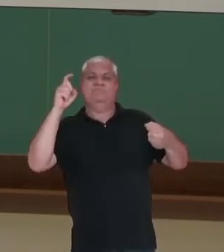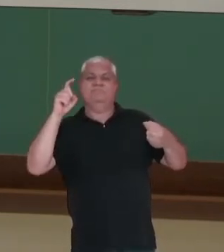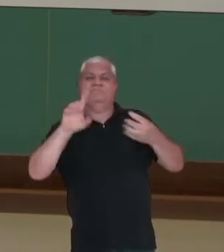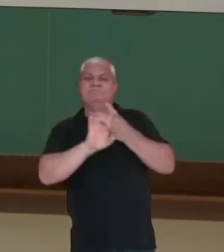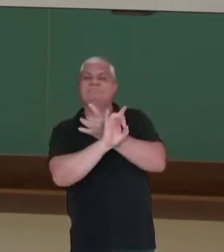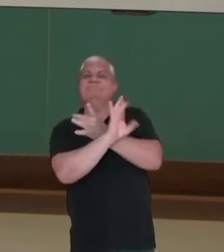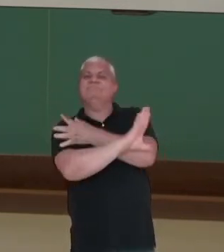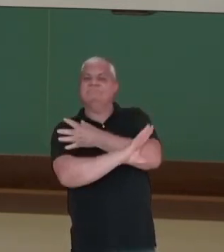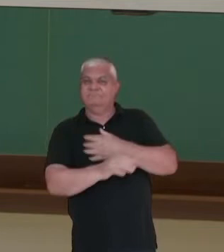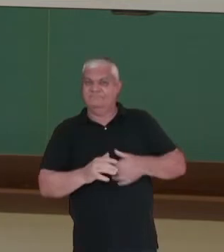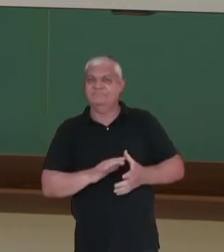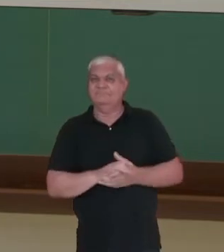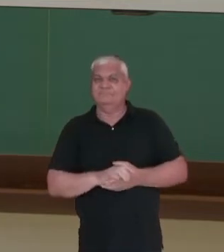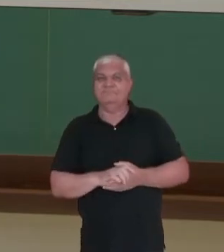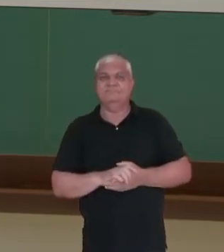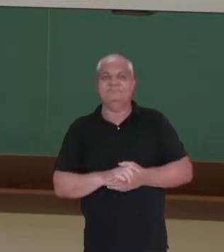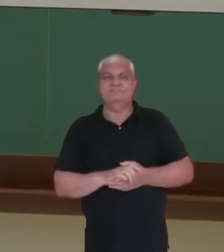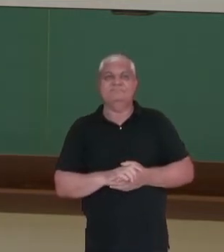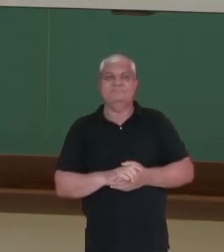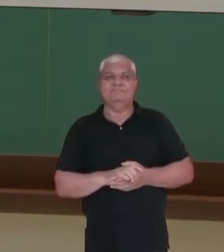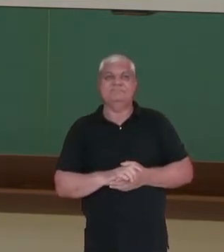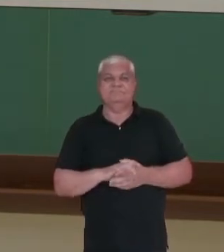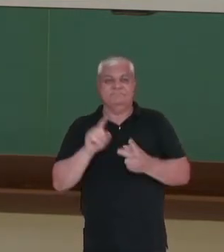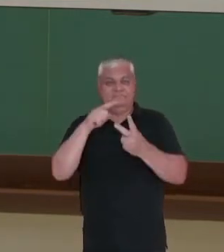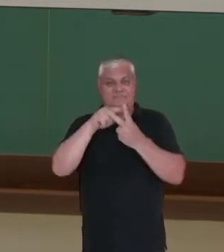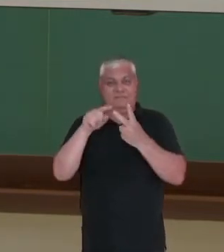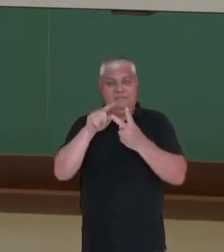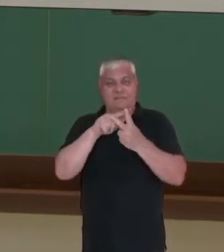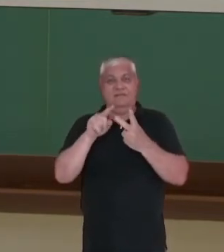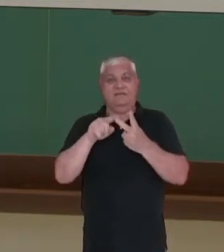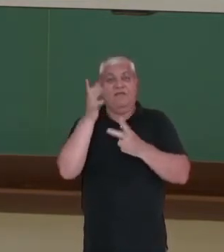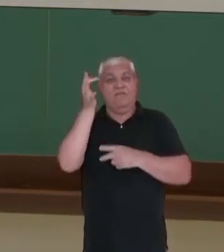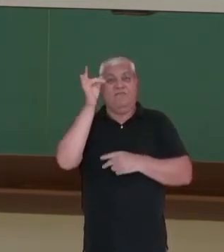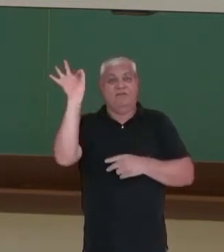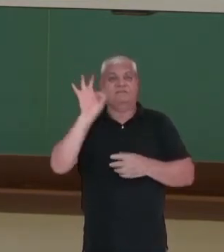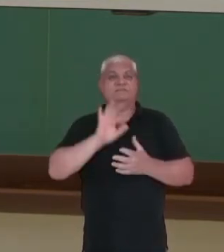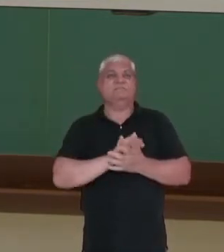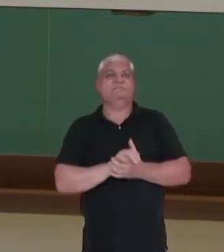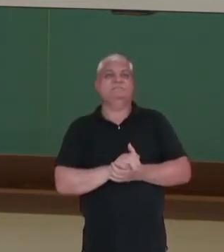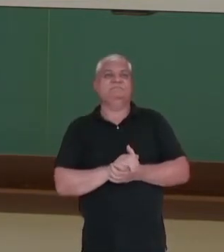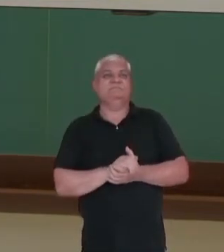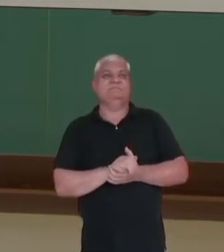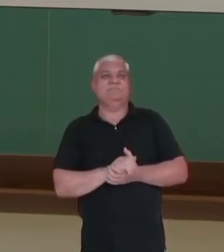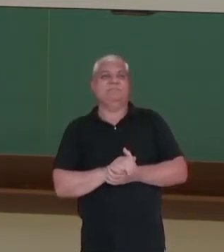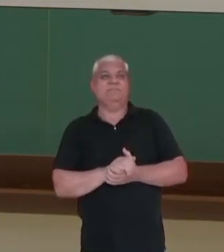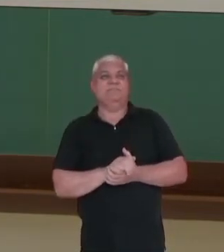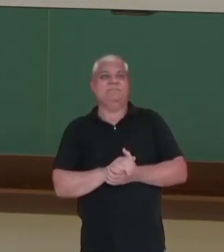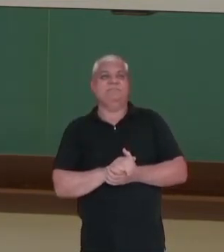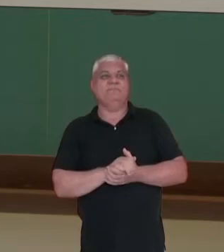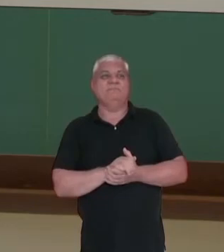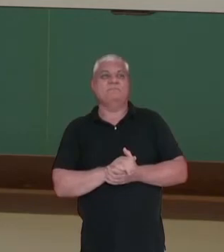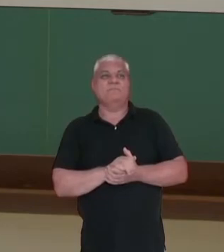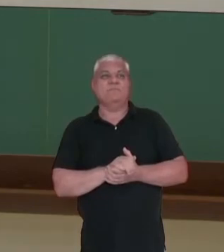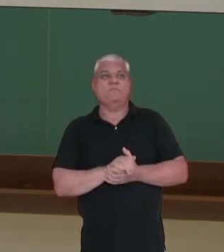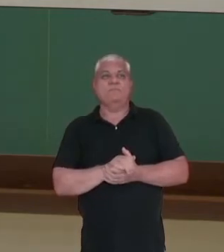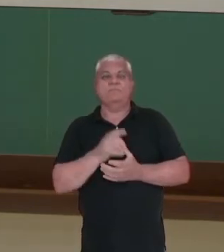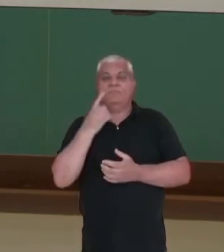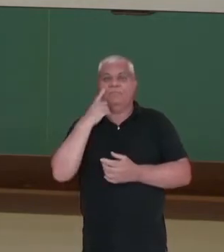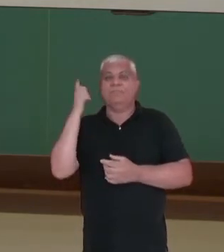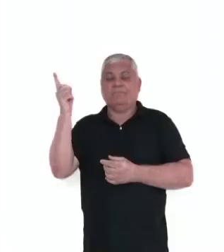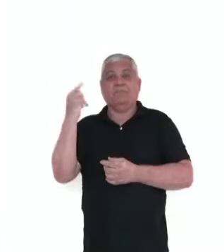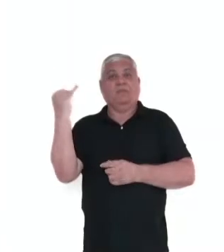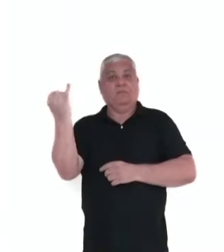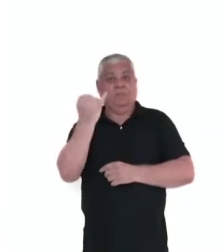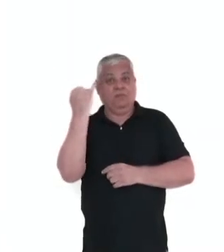independentes também, ok? No caso aqui, se não me engano, da França. Vamos então para o próximo. Então, olha só, é importante